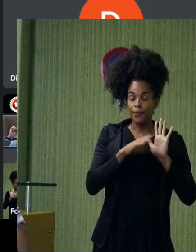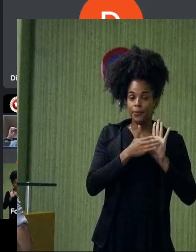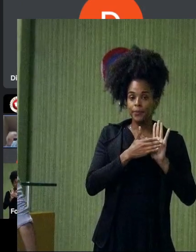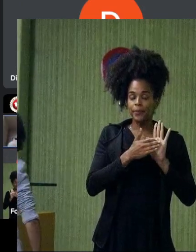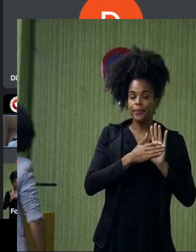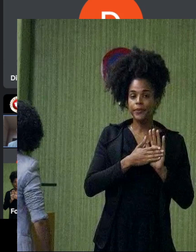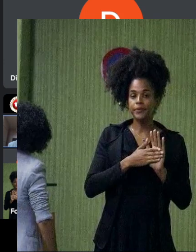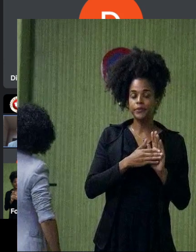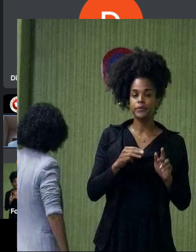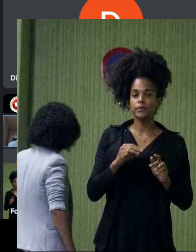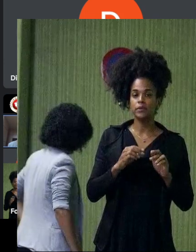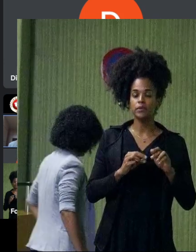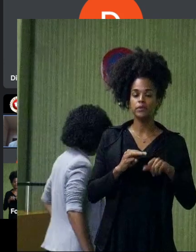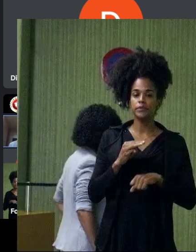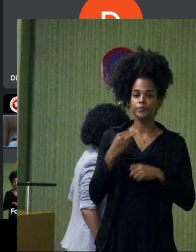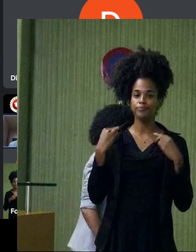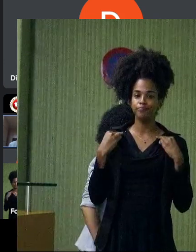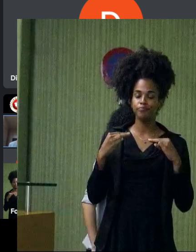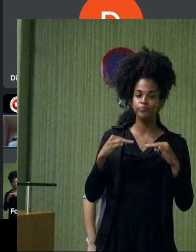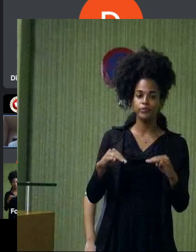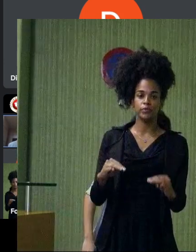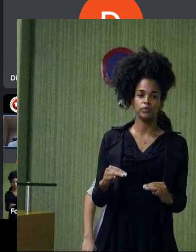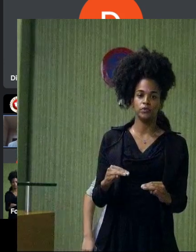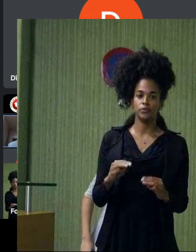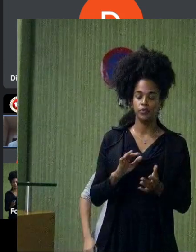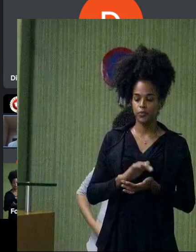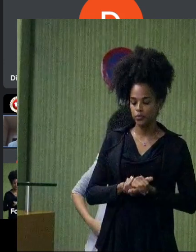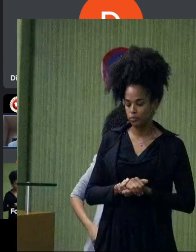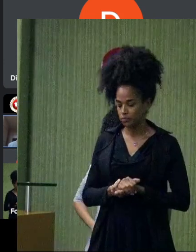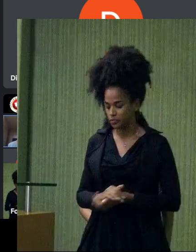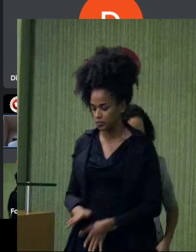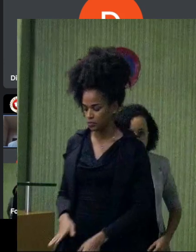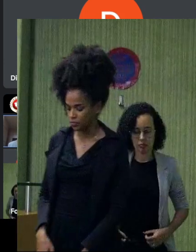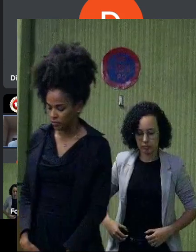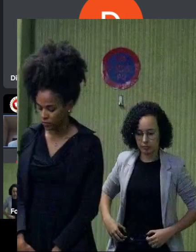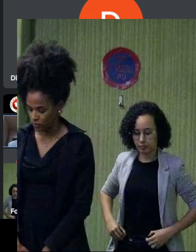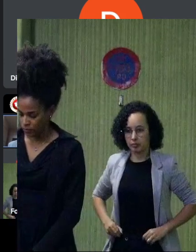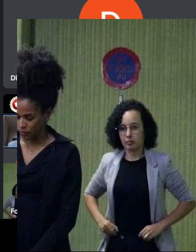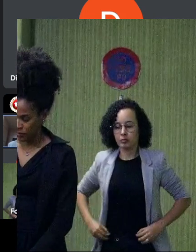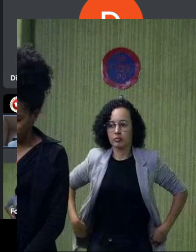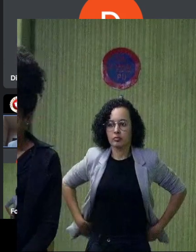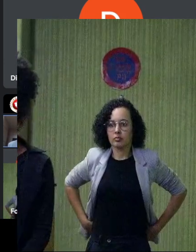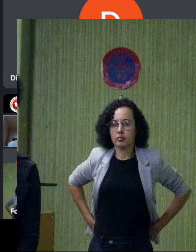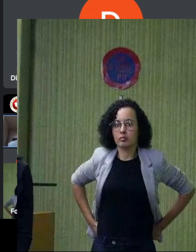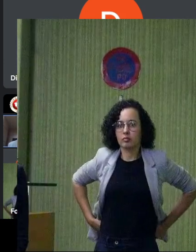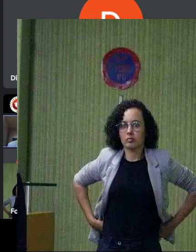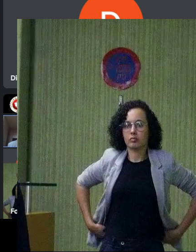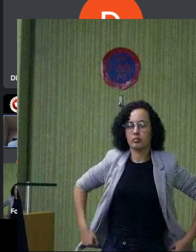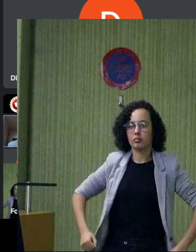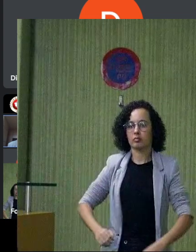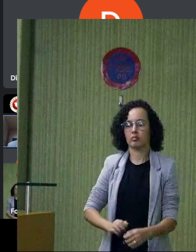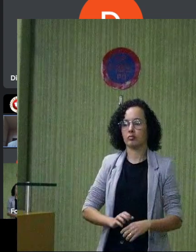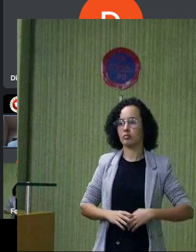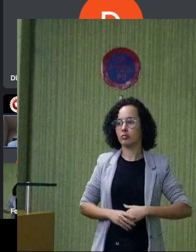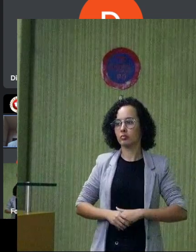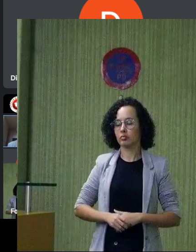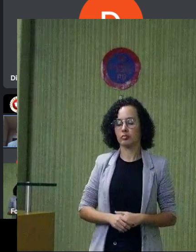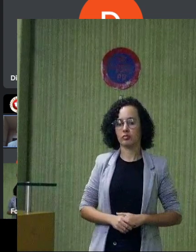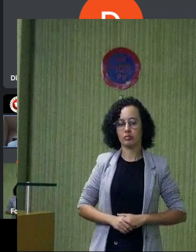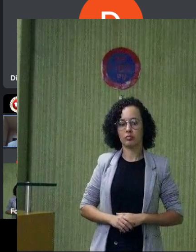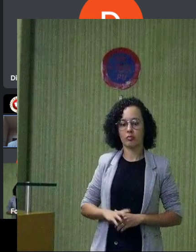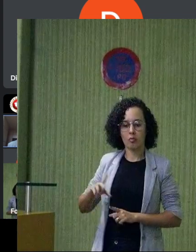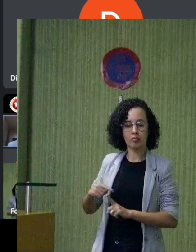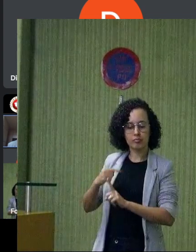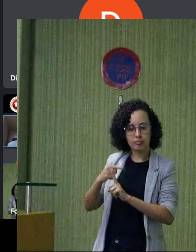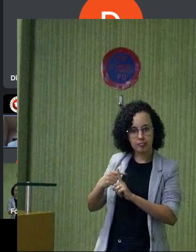1112 de junho de 2023 foi instituído então grupo de trabalho eh de natureza consultiva e propositiva